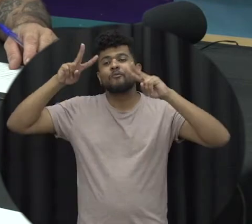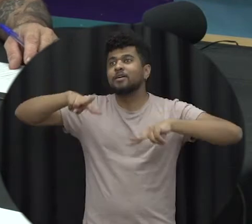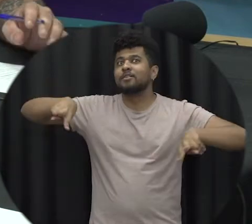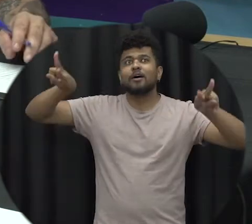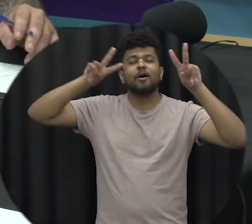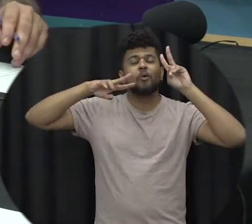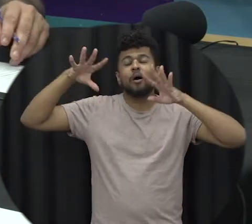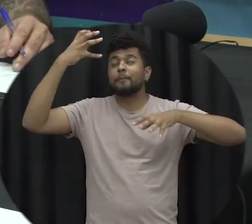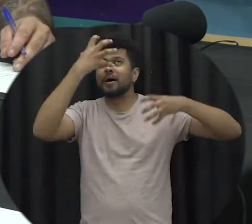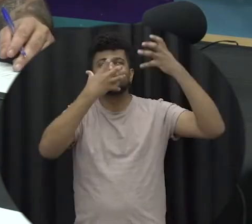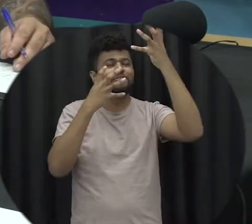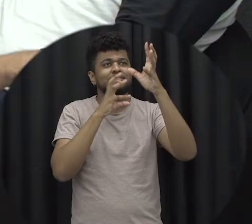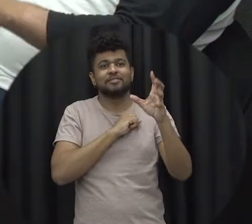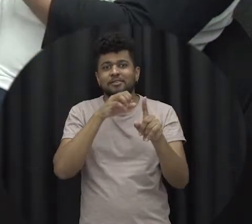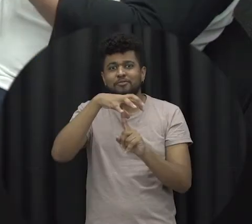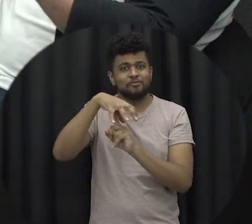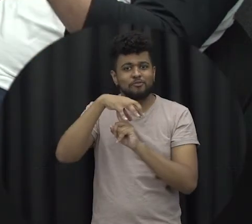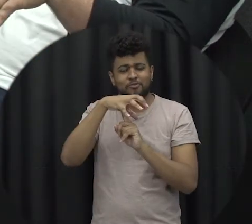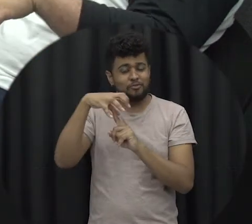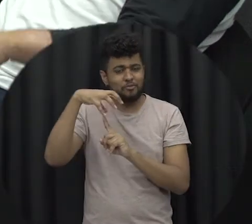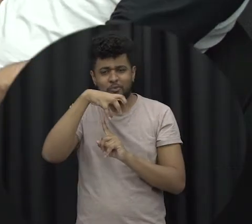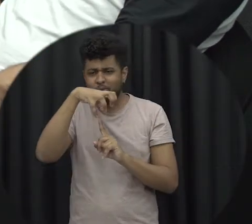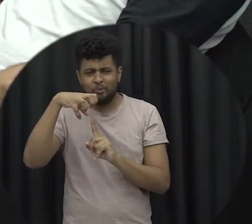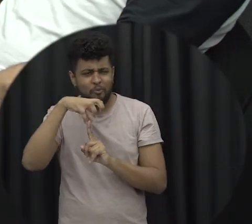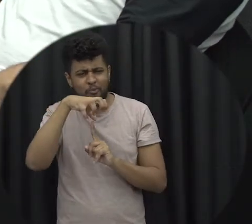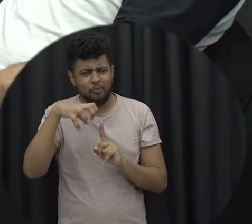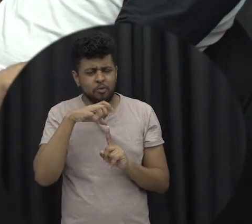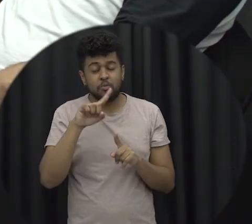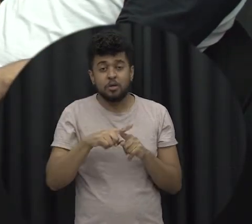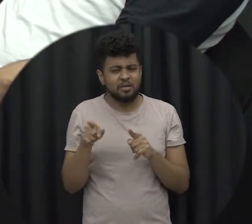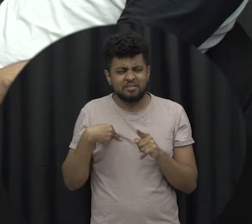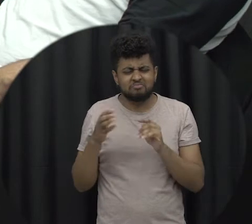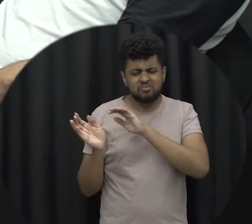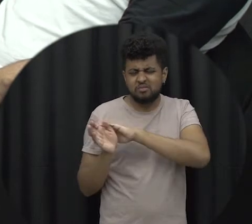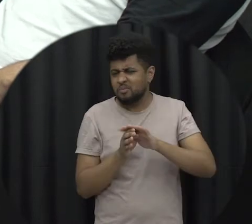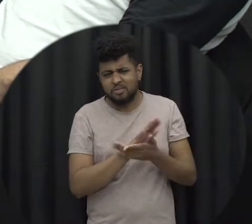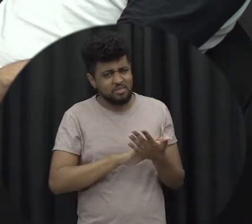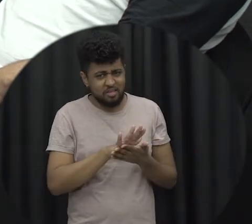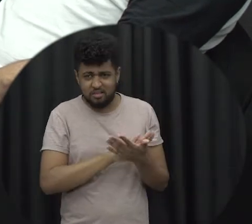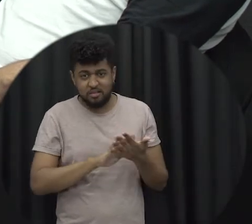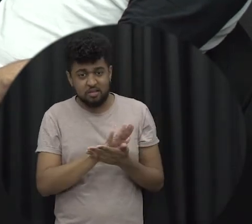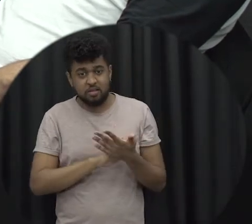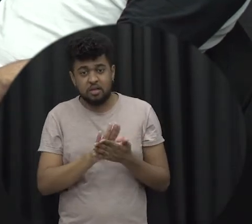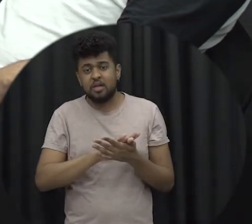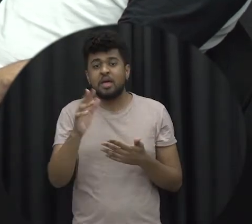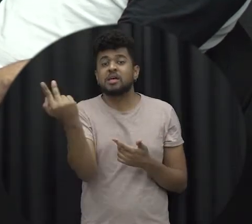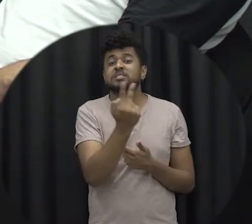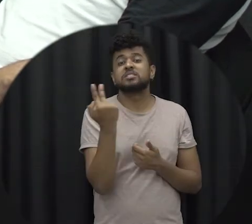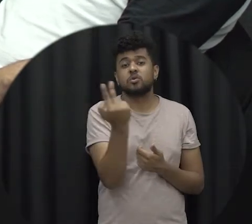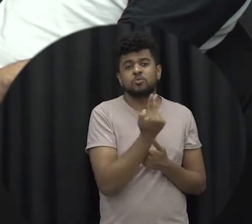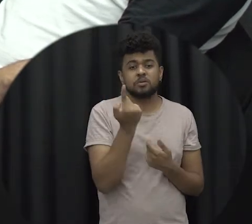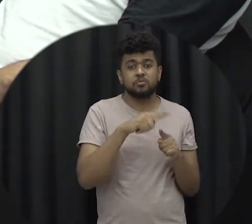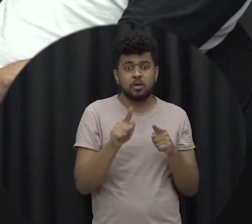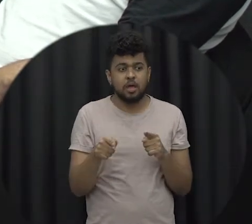dos fungos. E é a secreção do fungo, né? Isso, o resto, pra ele não serve pra nada. Exatamente. O que a gente chama de secundário é